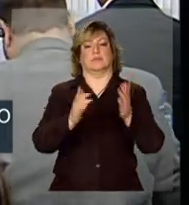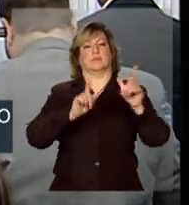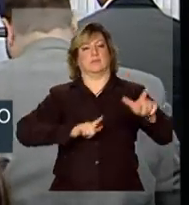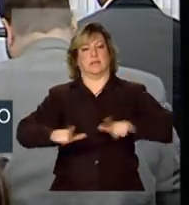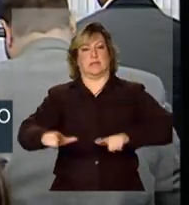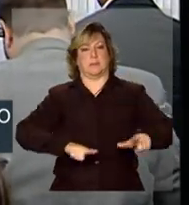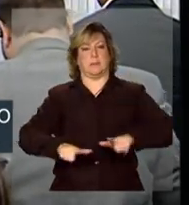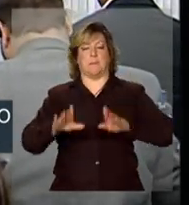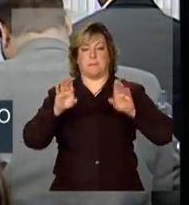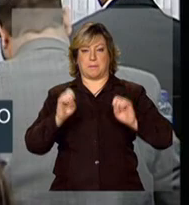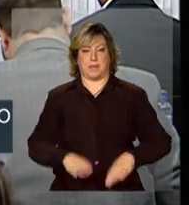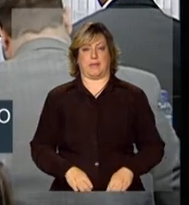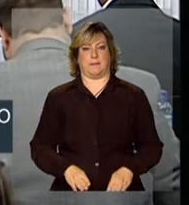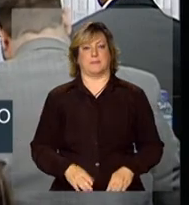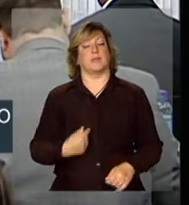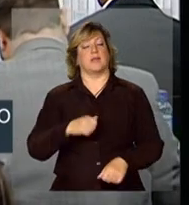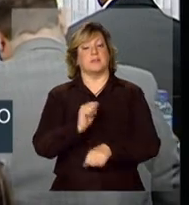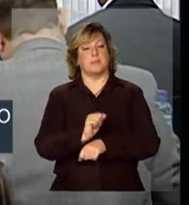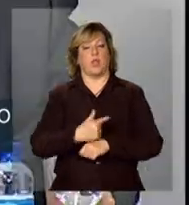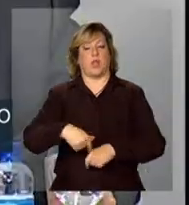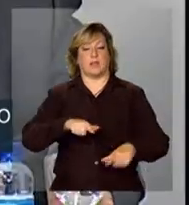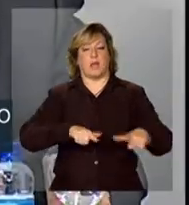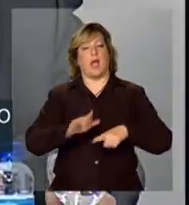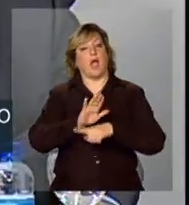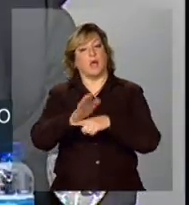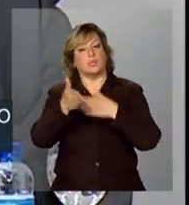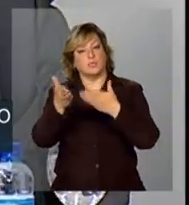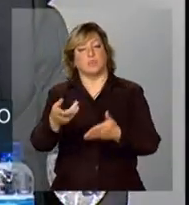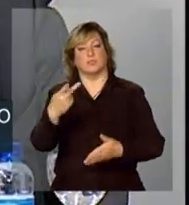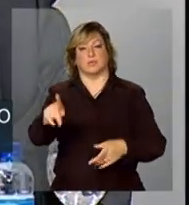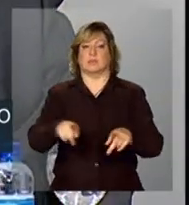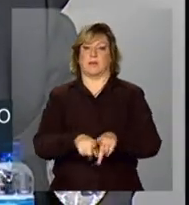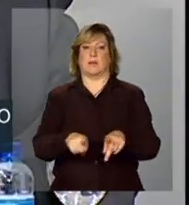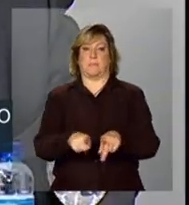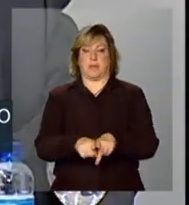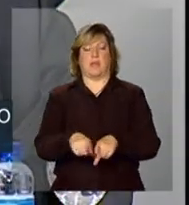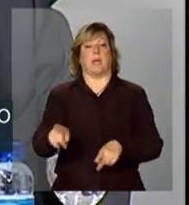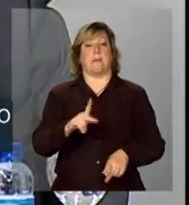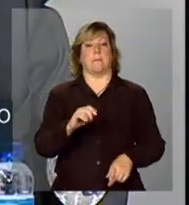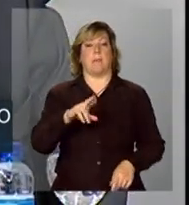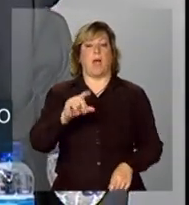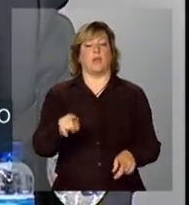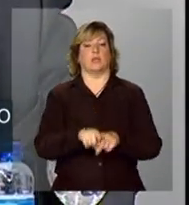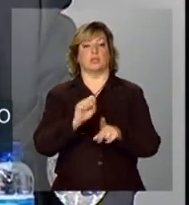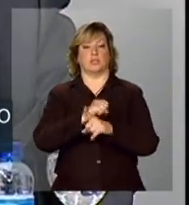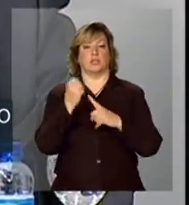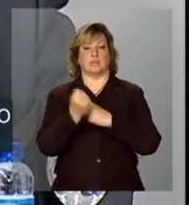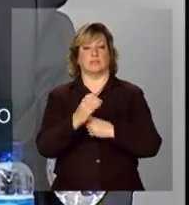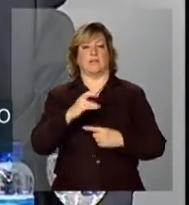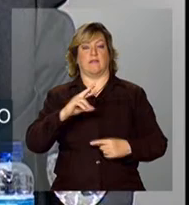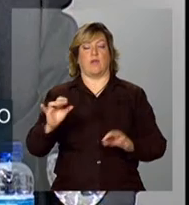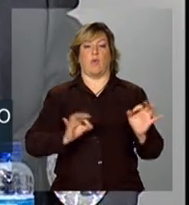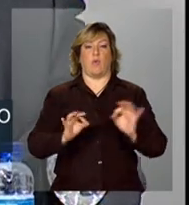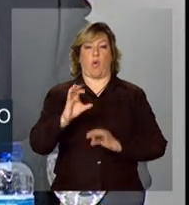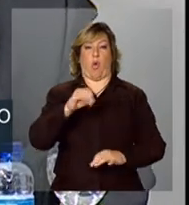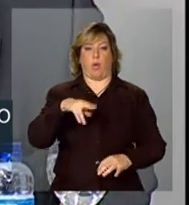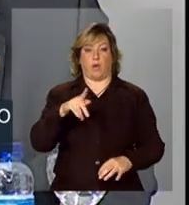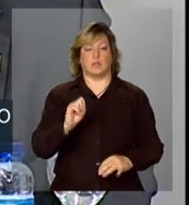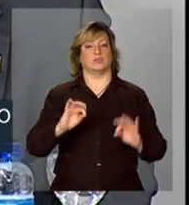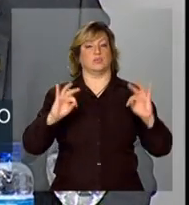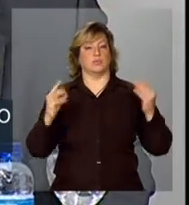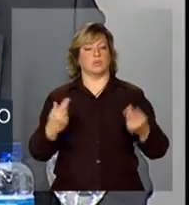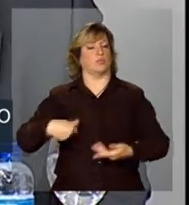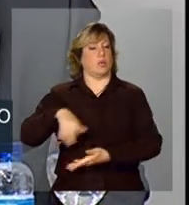trabalho de sobremaneira. E espero que o nosso trabalho ajude o seu também. E o Paulo e a sociedade civil organizada, que são todos